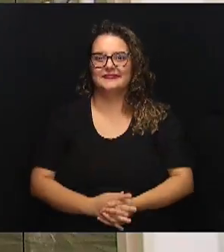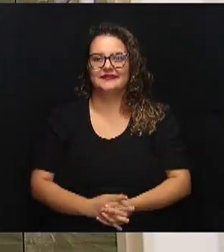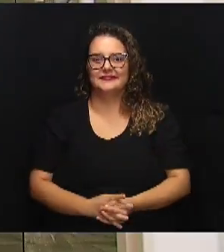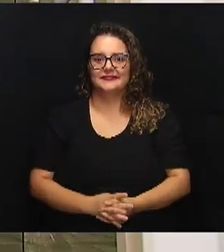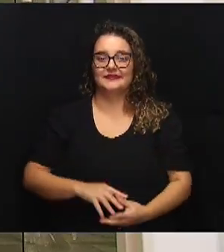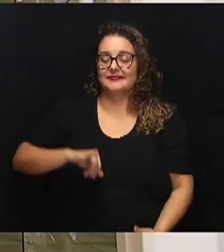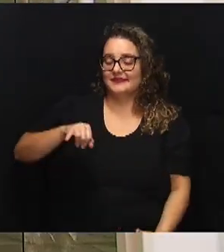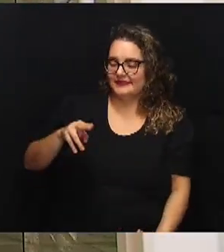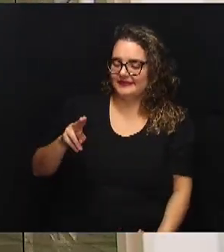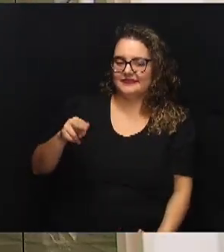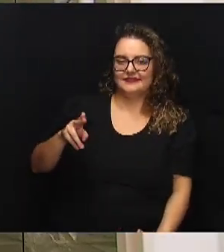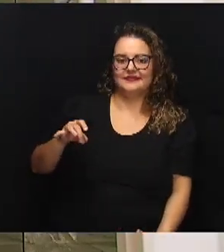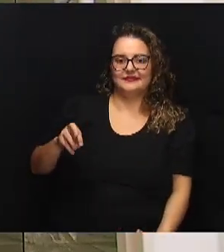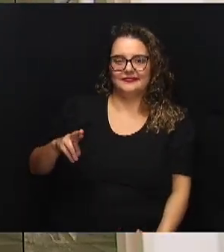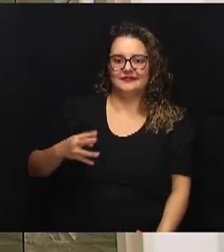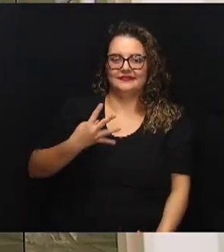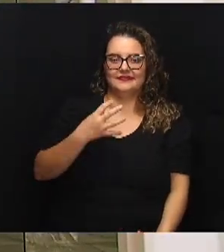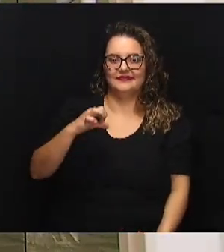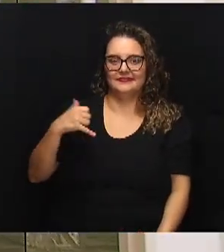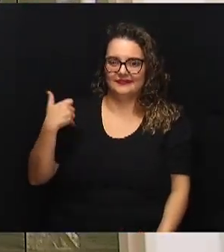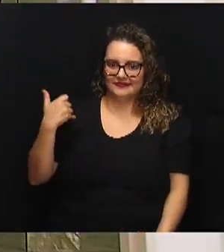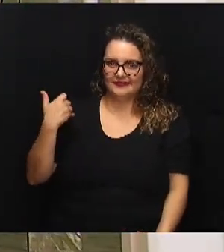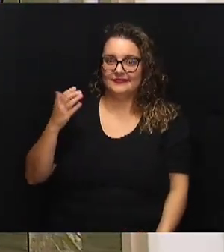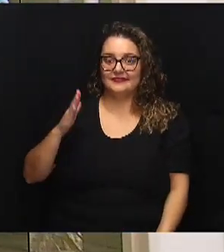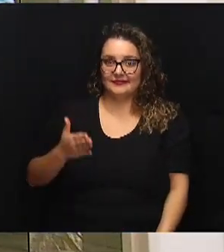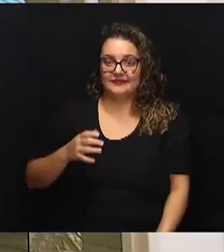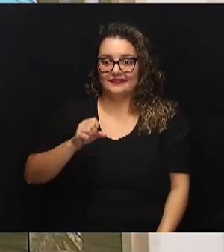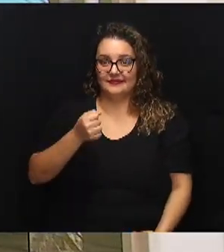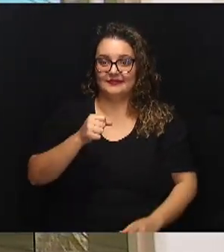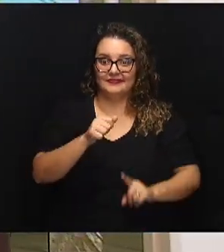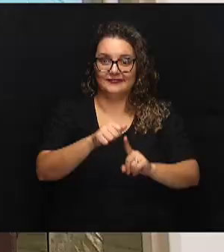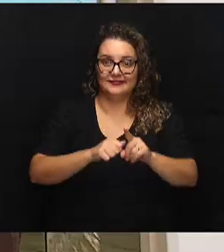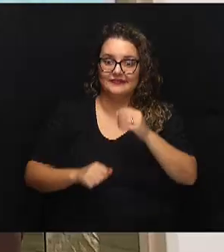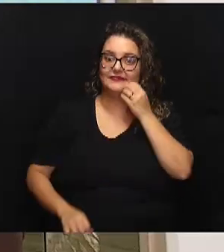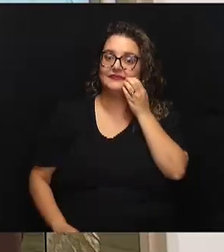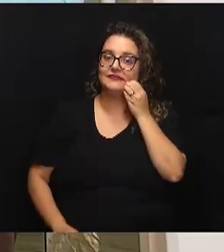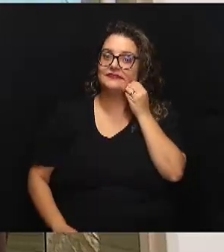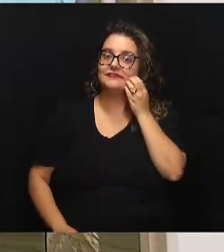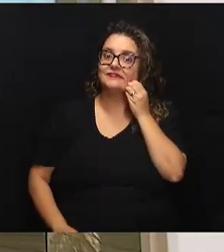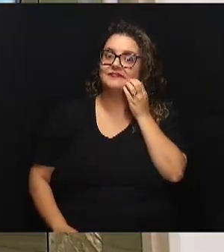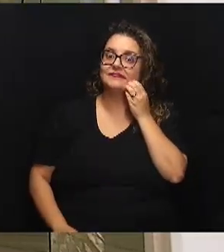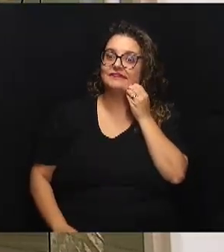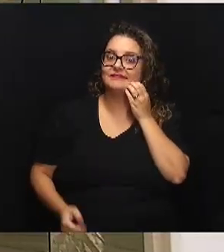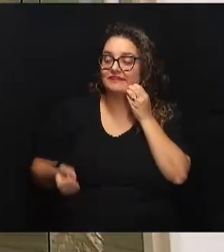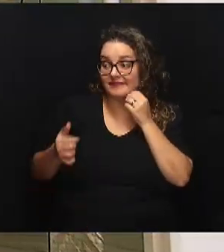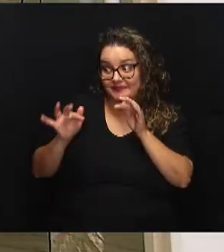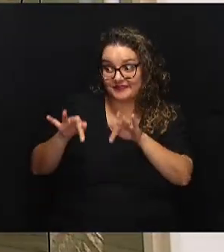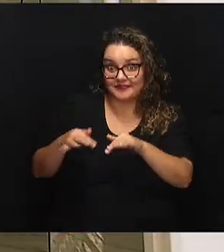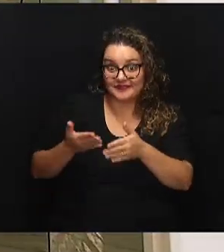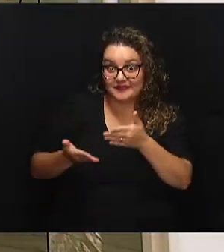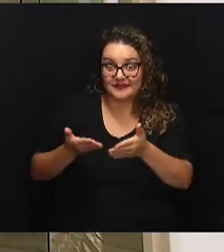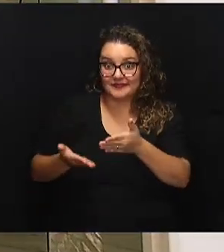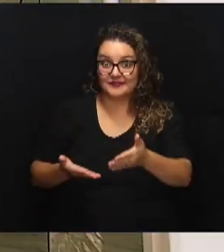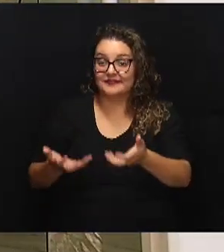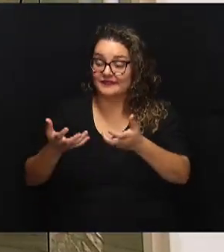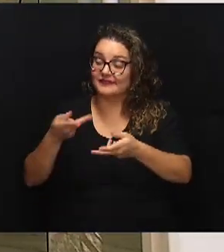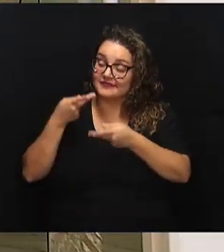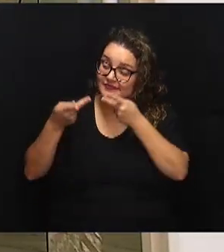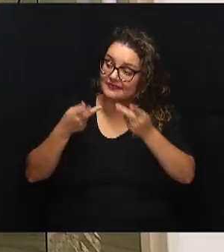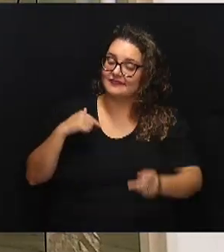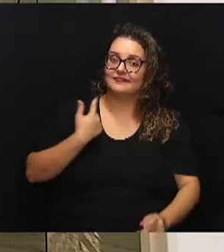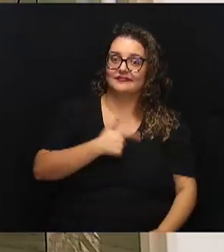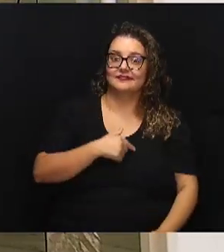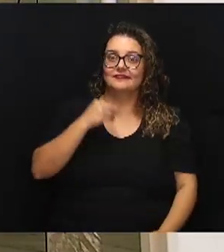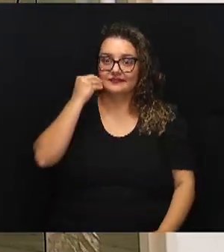Júnior Pereira Gomes tem 49 anos, já está aqui há 8 meses, né, Júnior? Está meio que na reta final do tratamento. Eu queria que você falasse para a gente